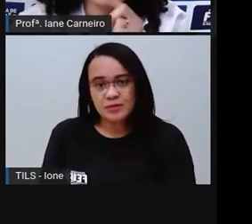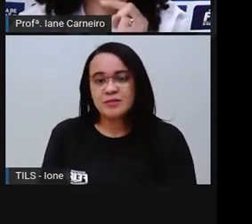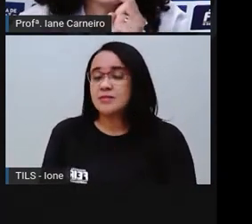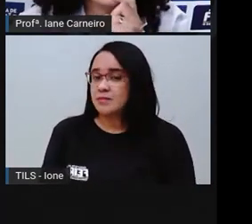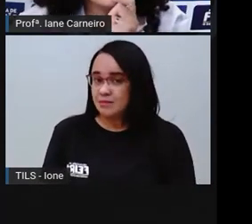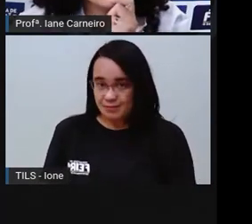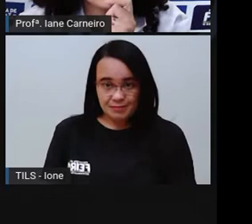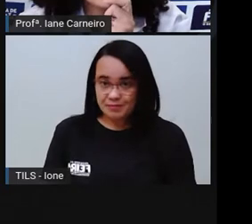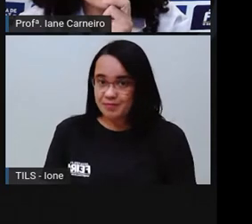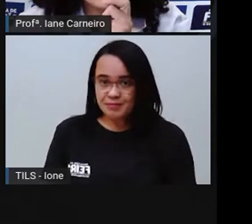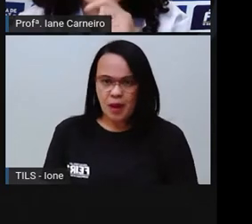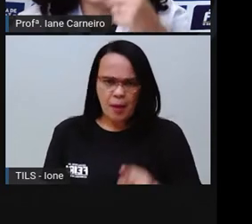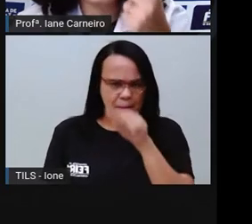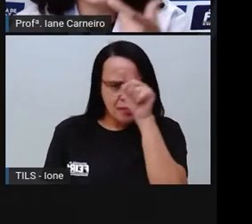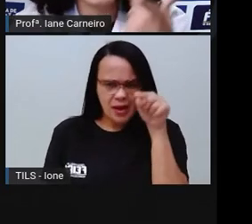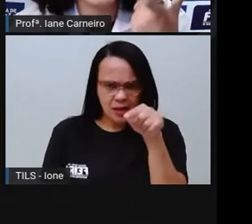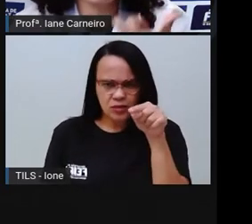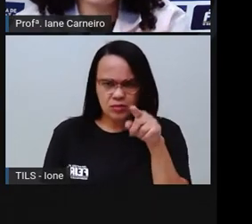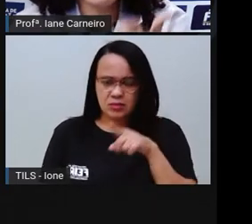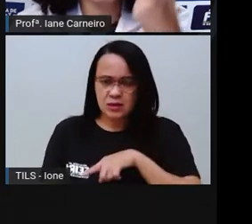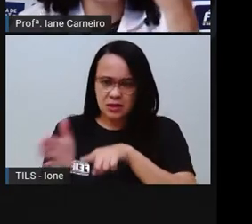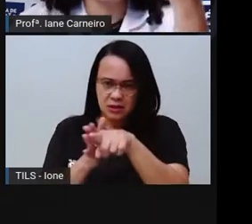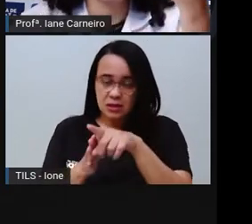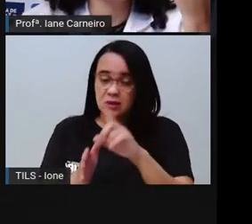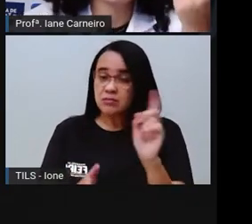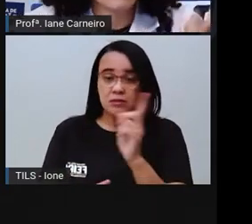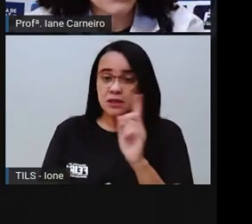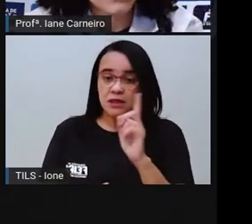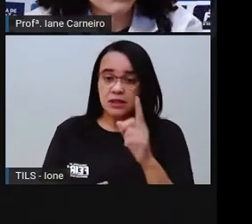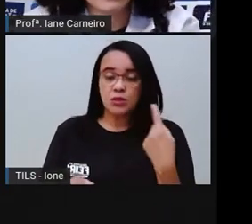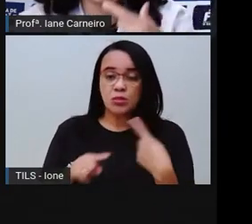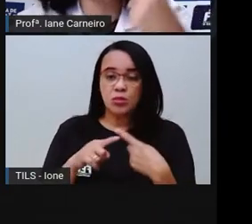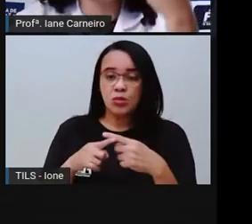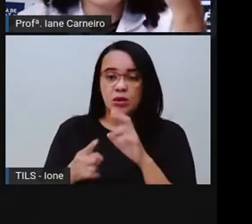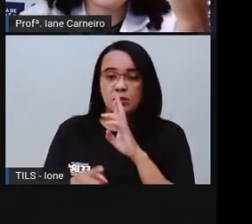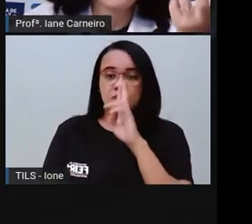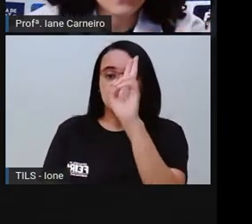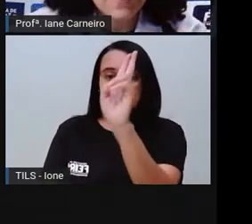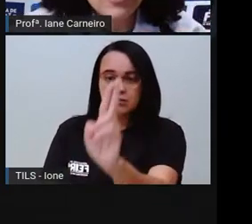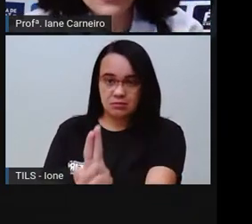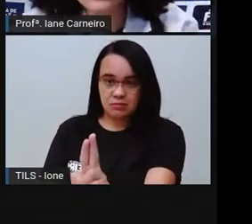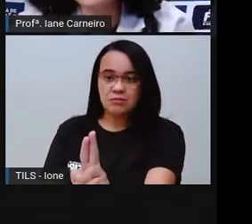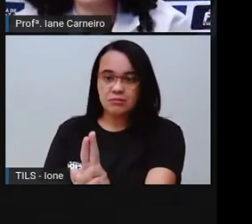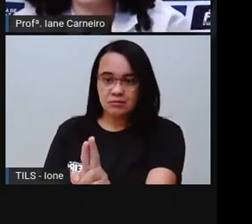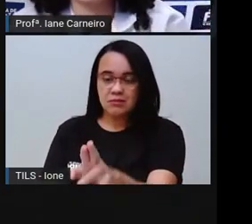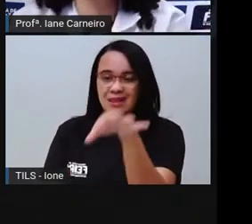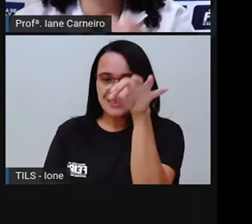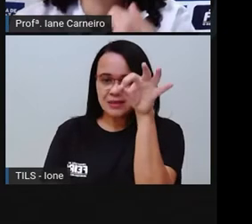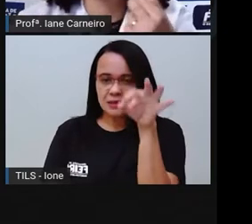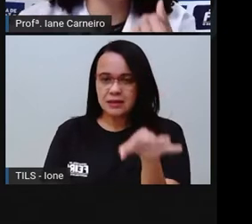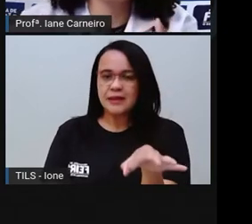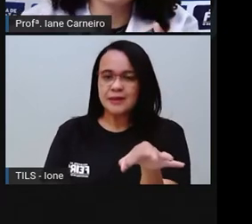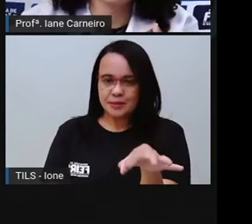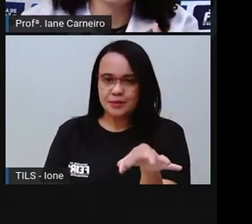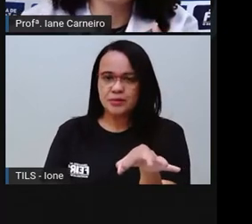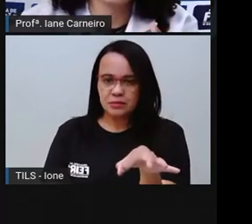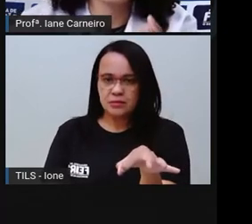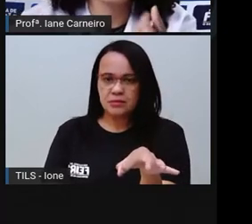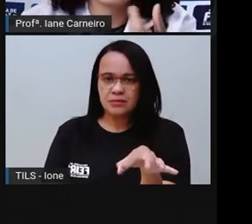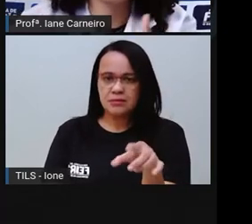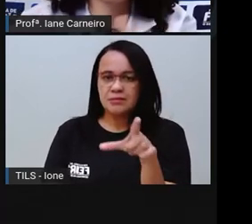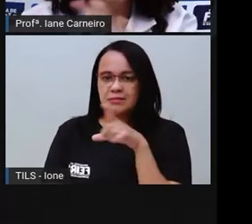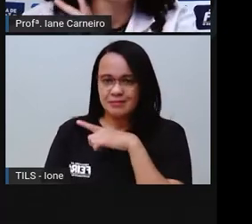não tenho interrogação porque a resposta né é uma afirmativa então a gente